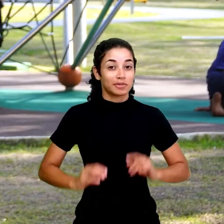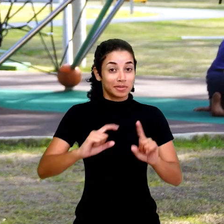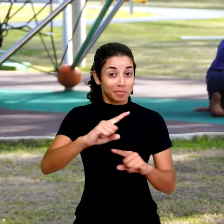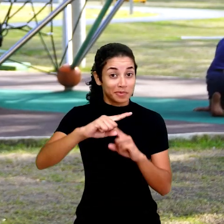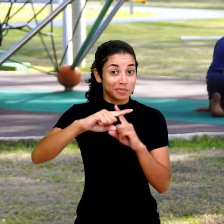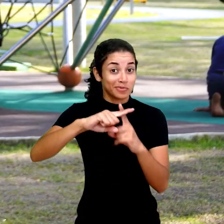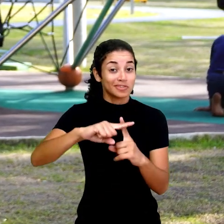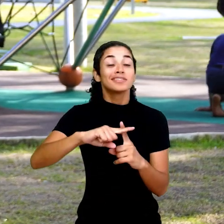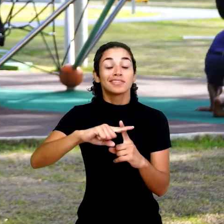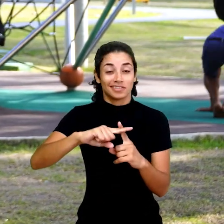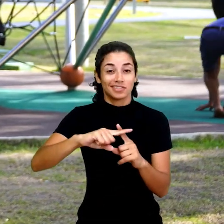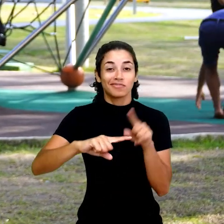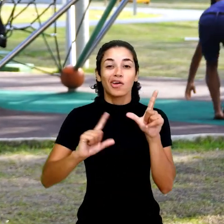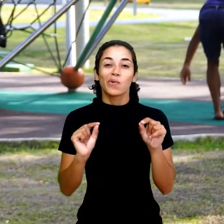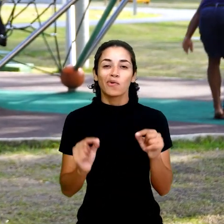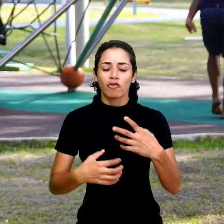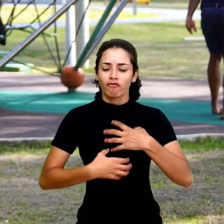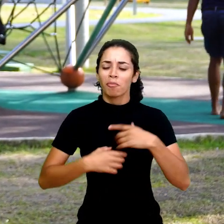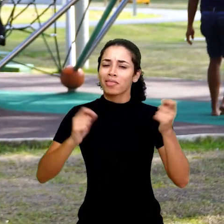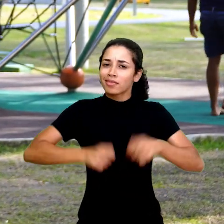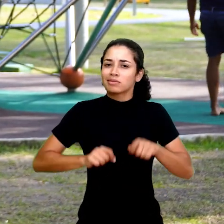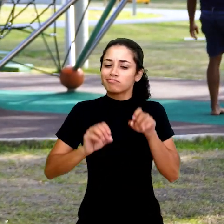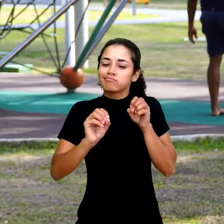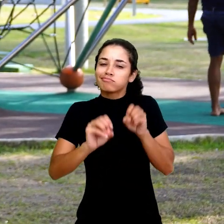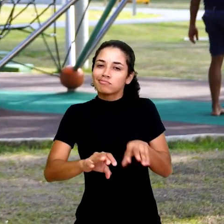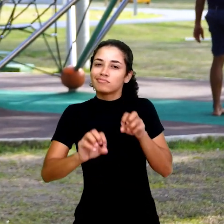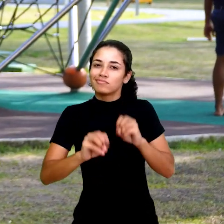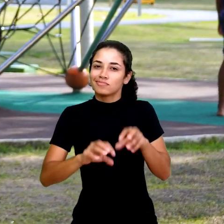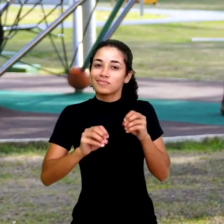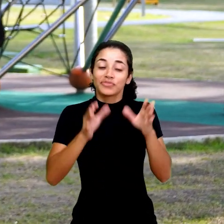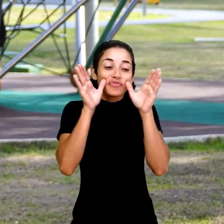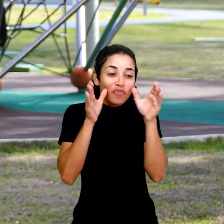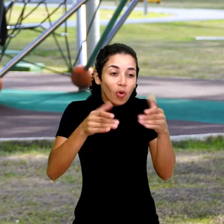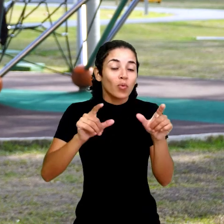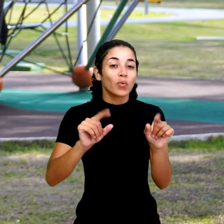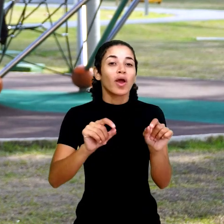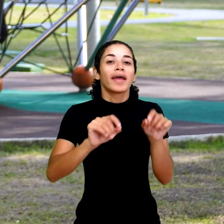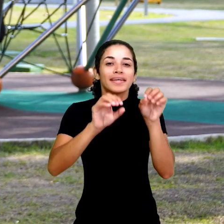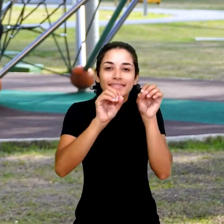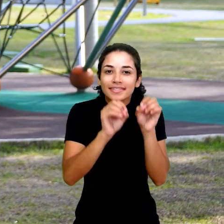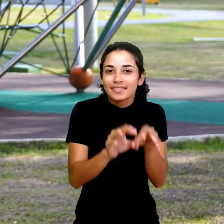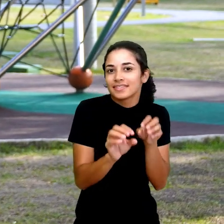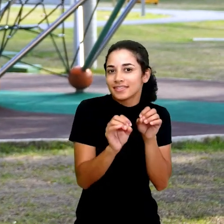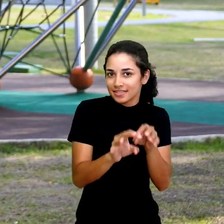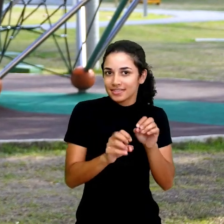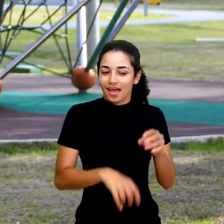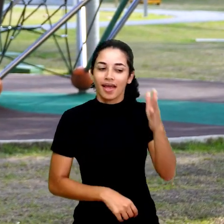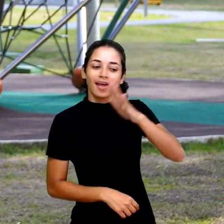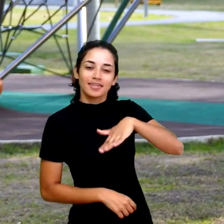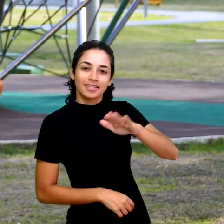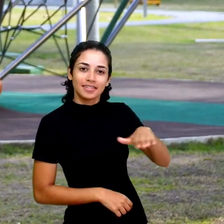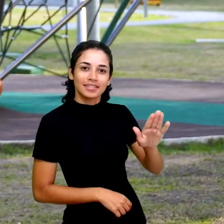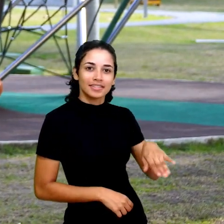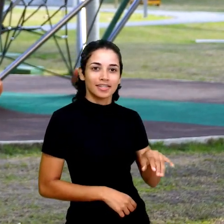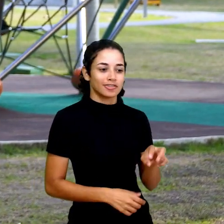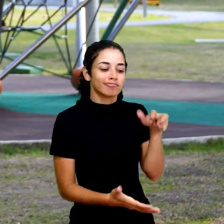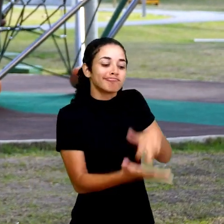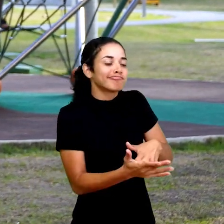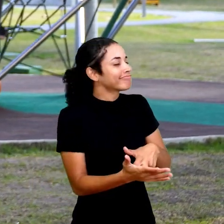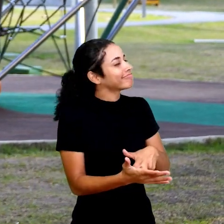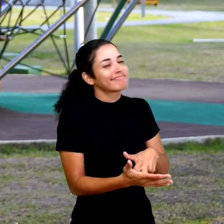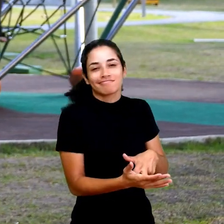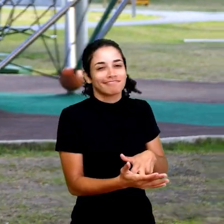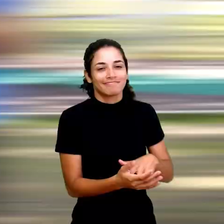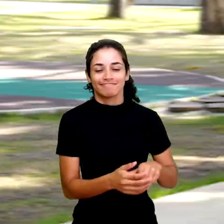A disciplina positiva é uma maneira de educar que foca em ensinar as crianças em vez de